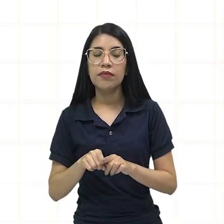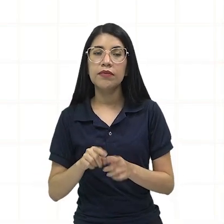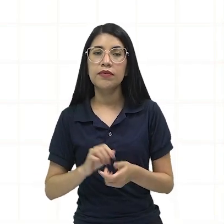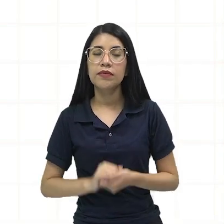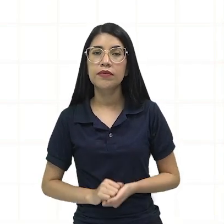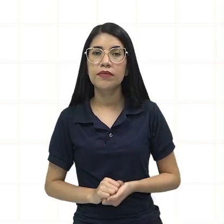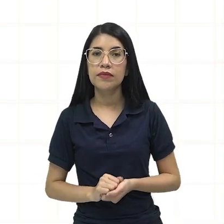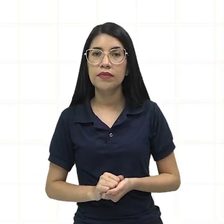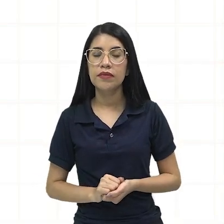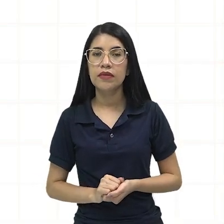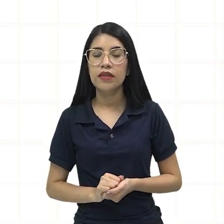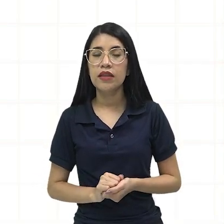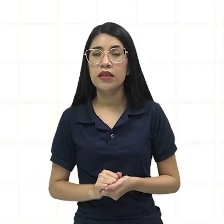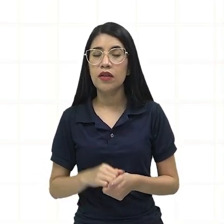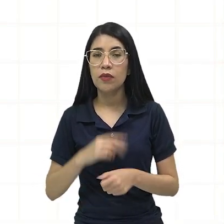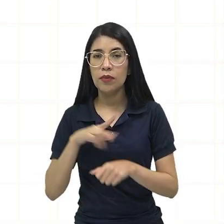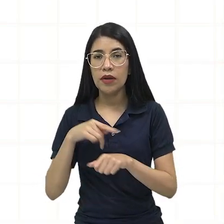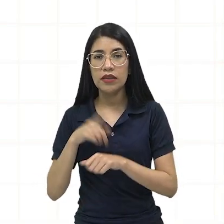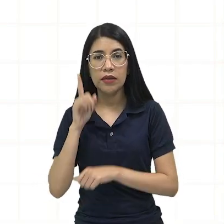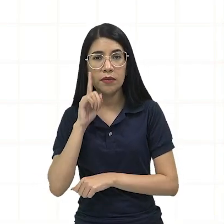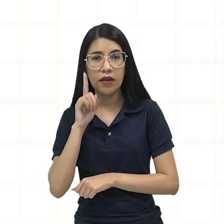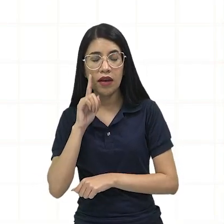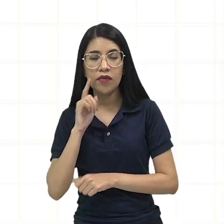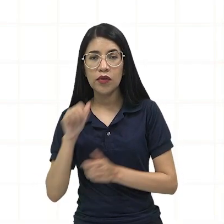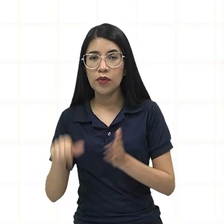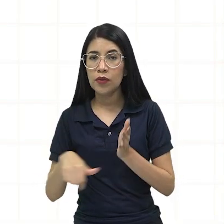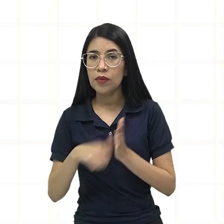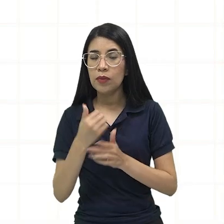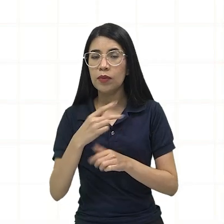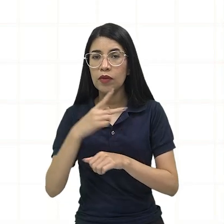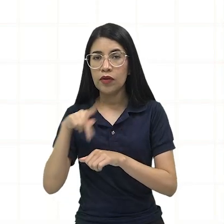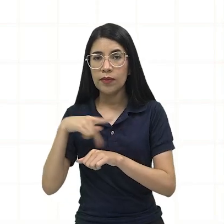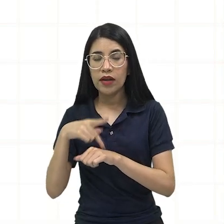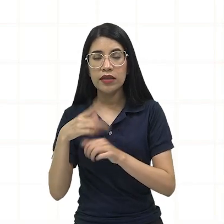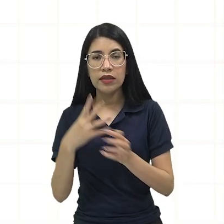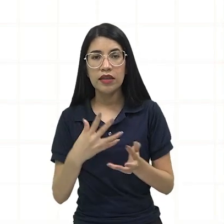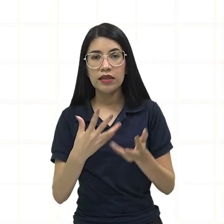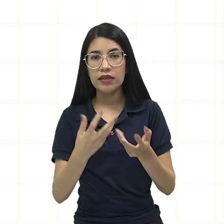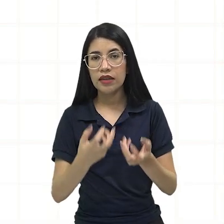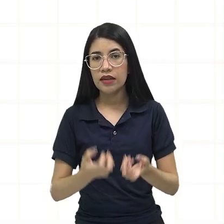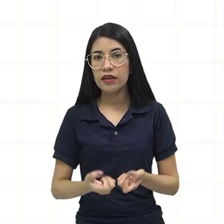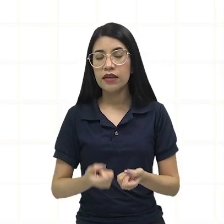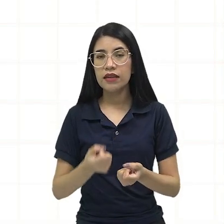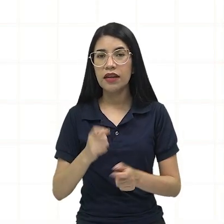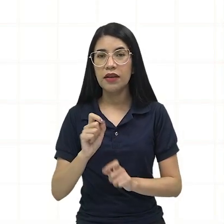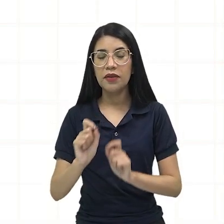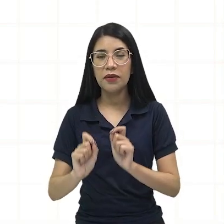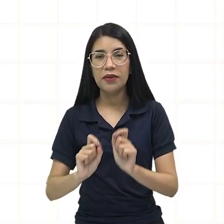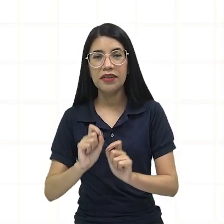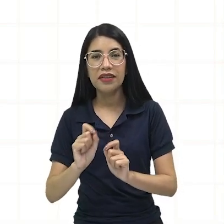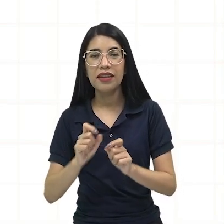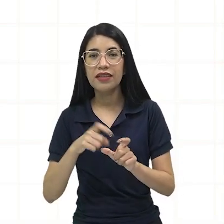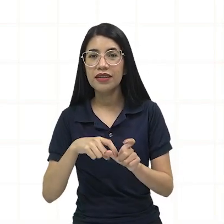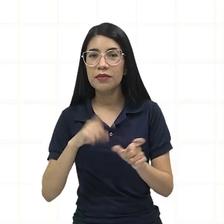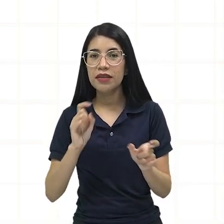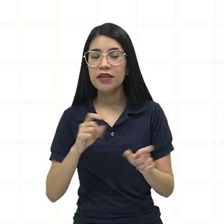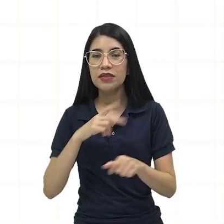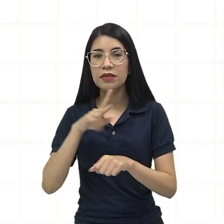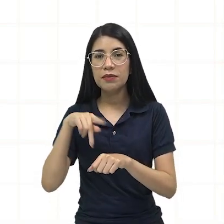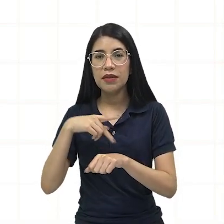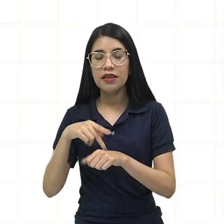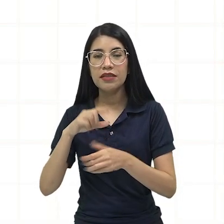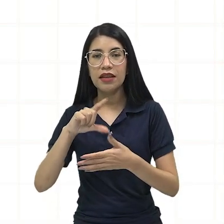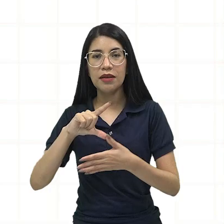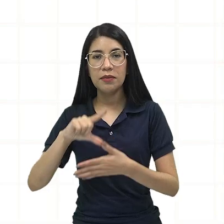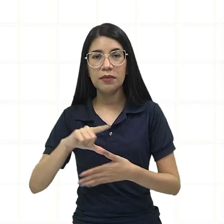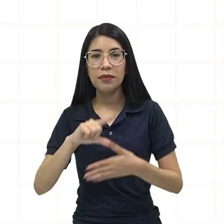Estados Unidos foi uma das primeiras potências a aceitar a independência desses países da América